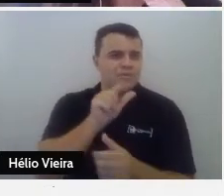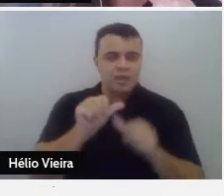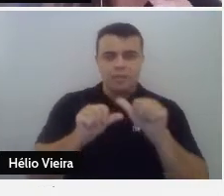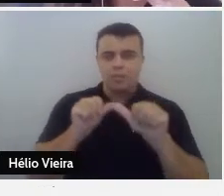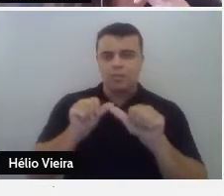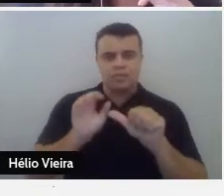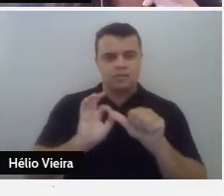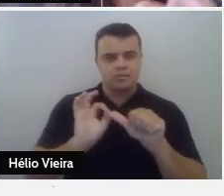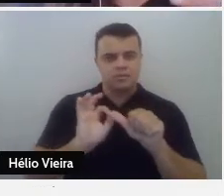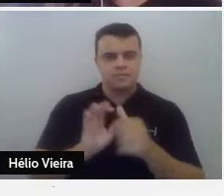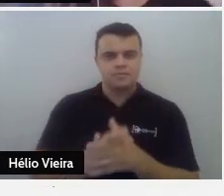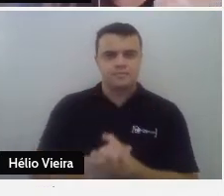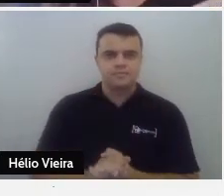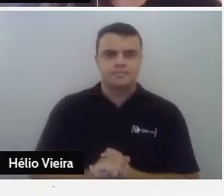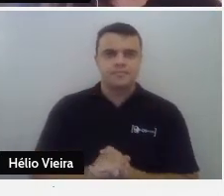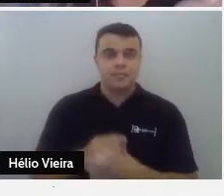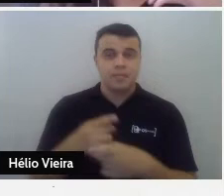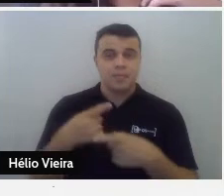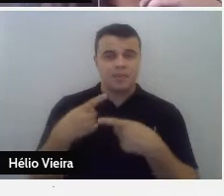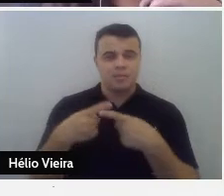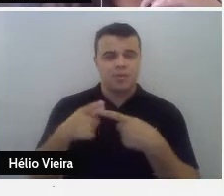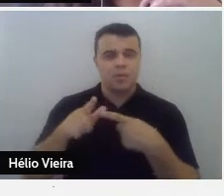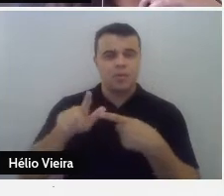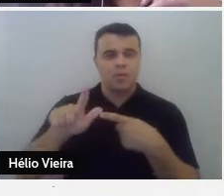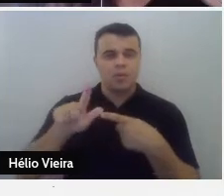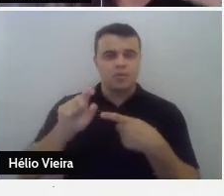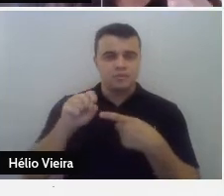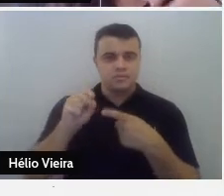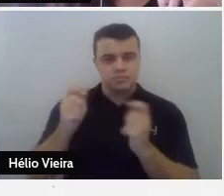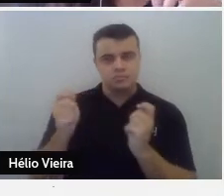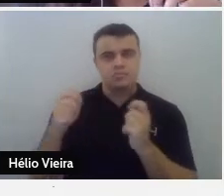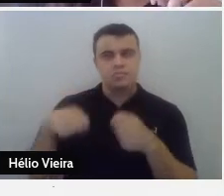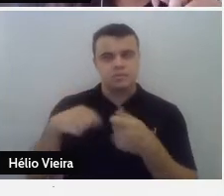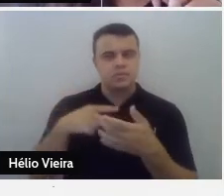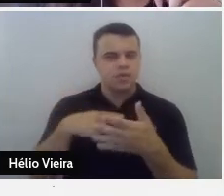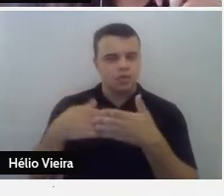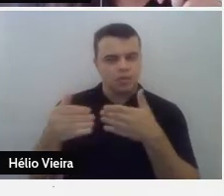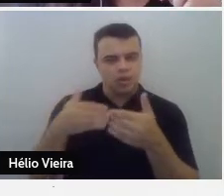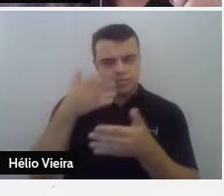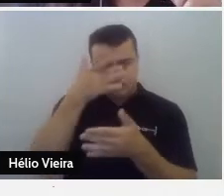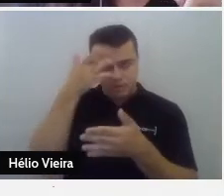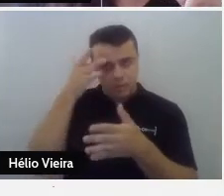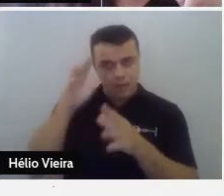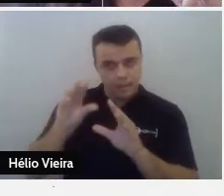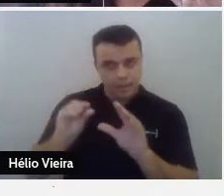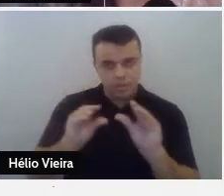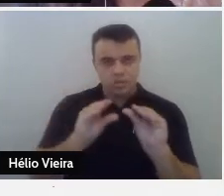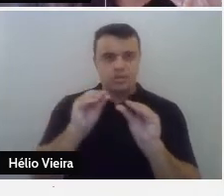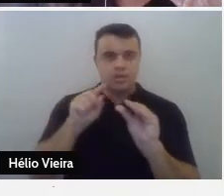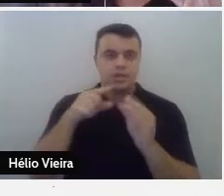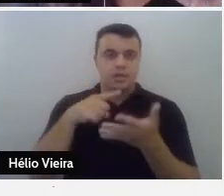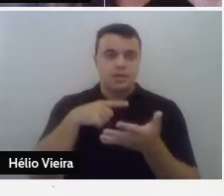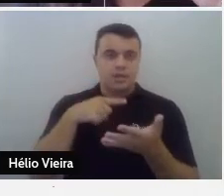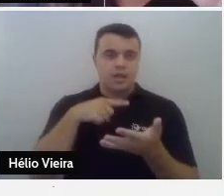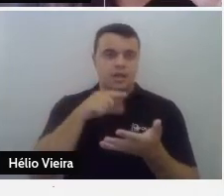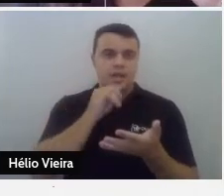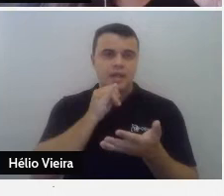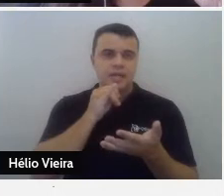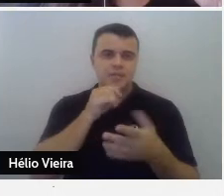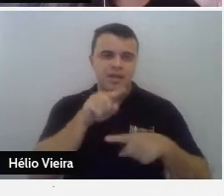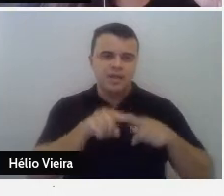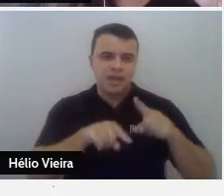conseguem mexer, né? Porque o restante é possível, né? Qualquer um consegue mexer. Então, aqui a gente tem o recurso